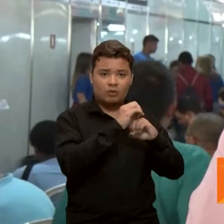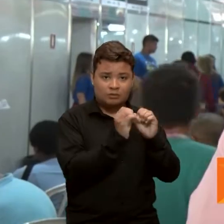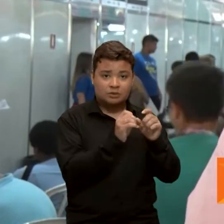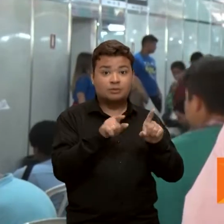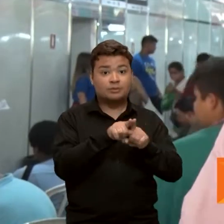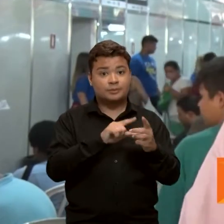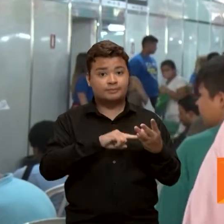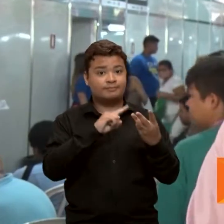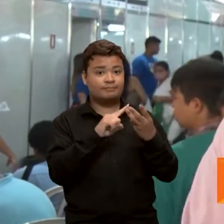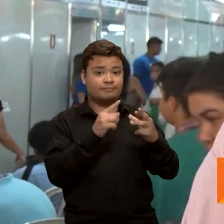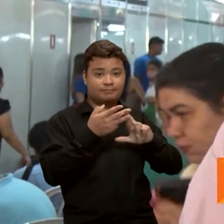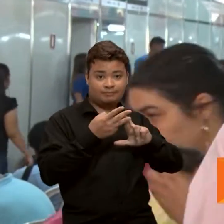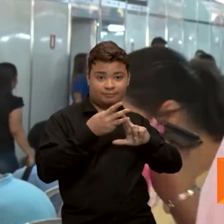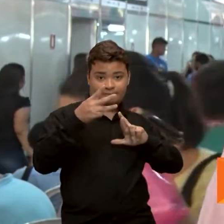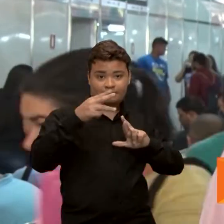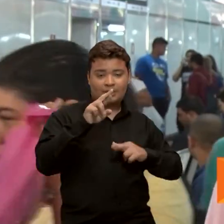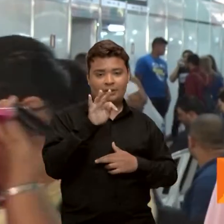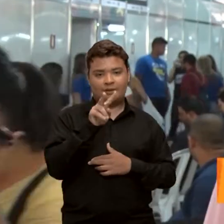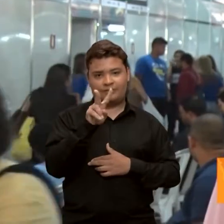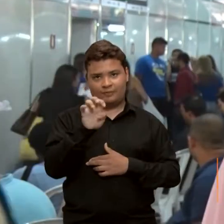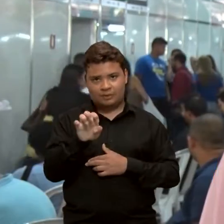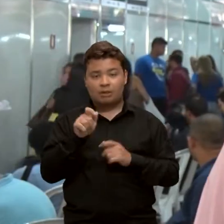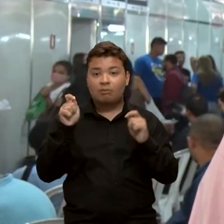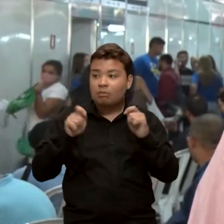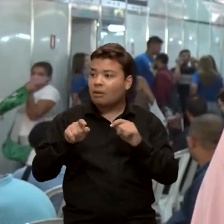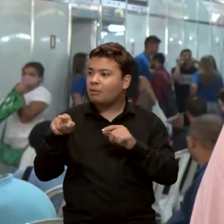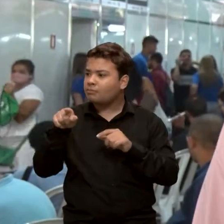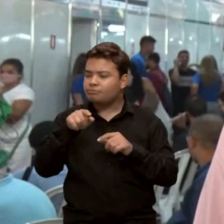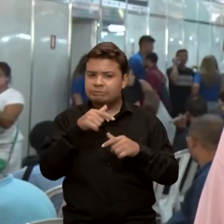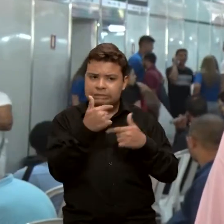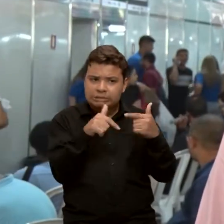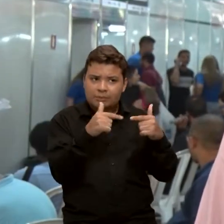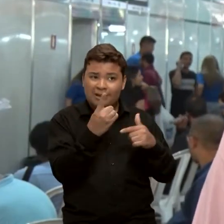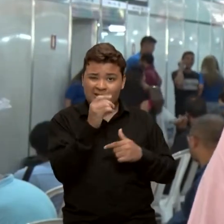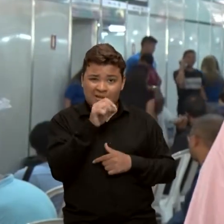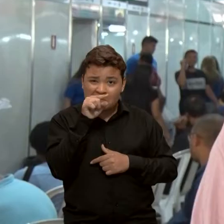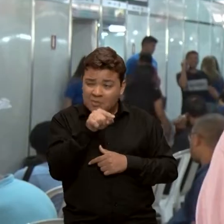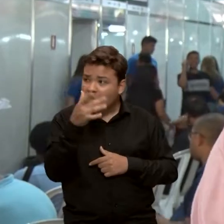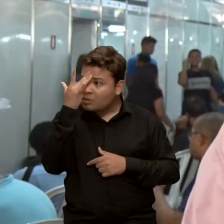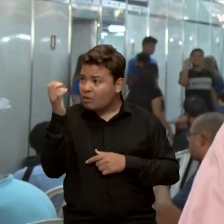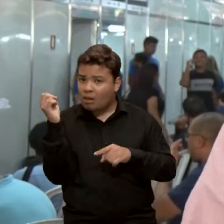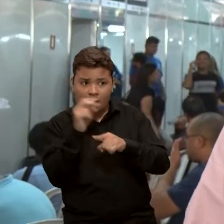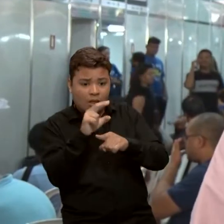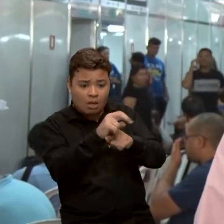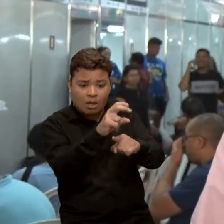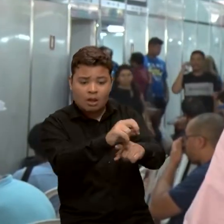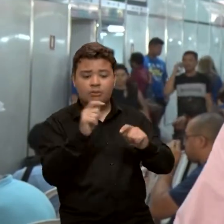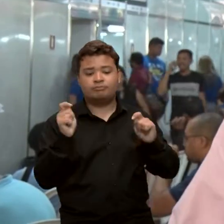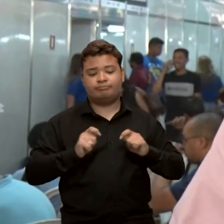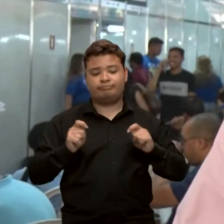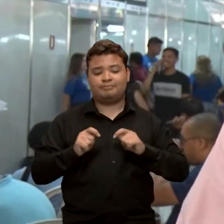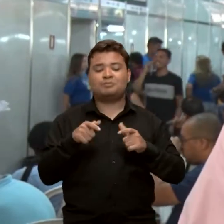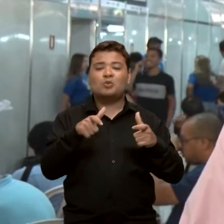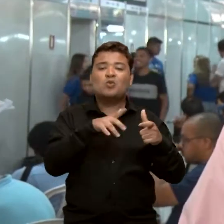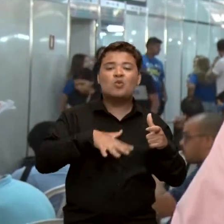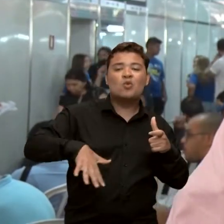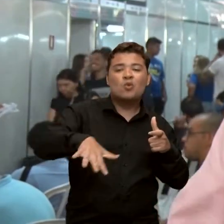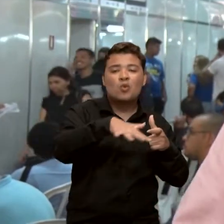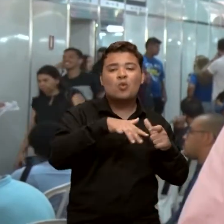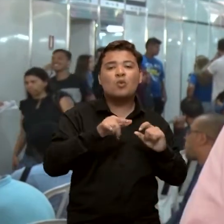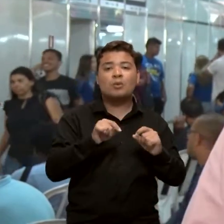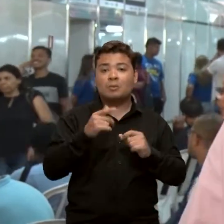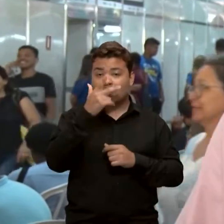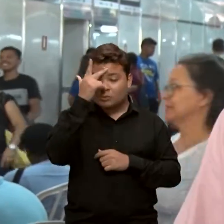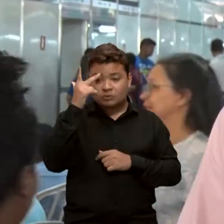um ambiente para a gente conseguir ocupar as vagas de emprego. Nós temos 10.000 vagas de emprego, então a gente criou aqui um ambiente onde você pode vir e conseguir